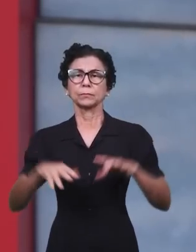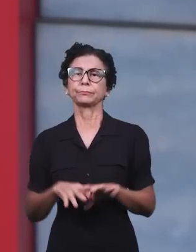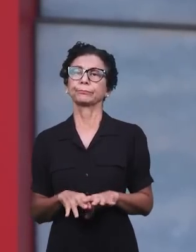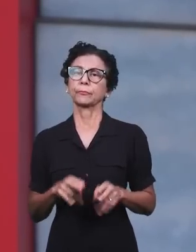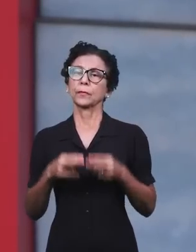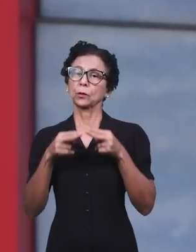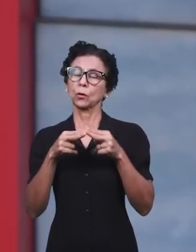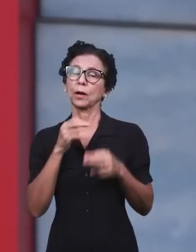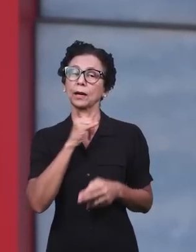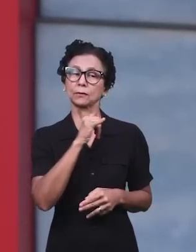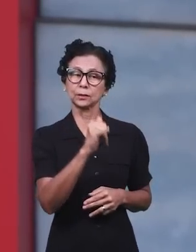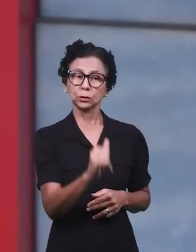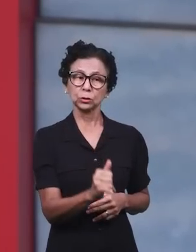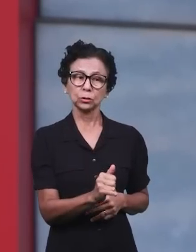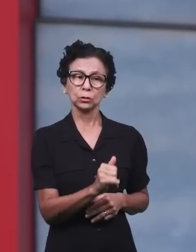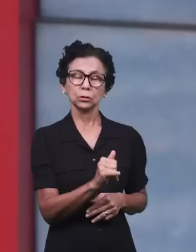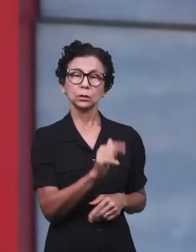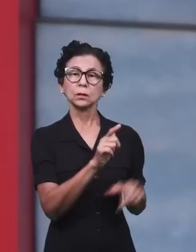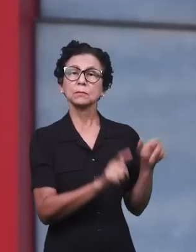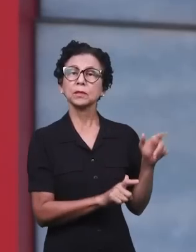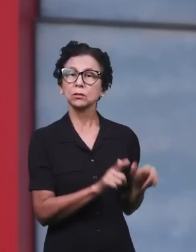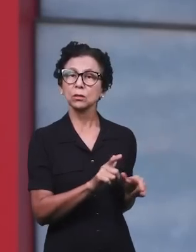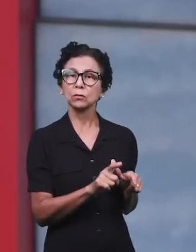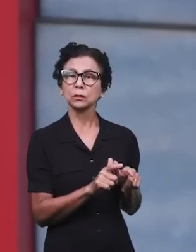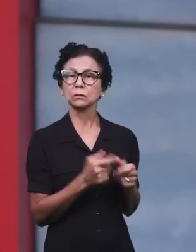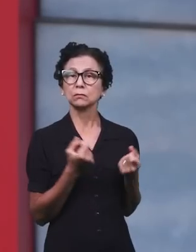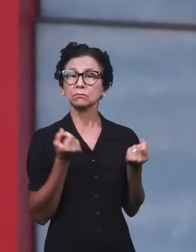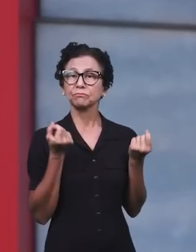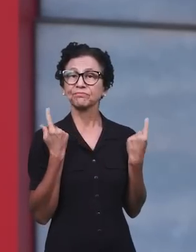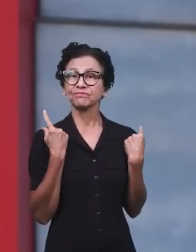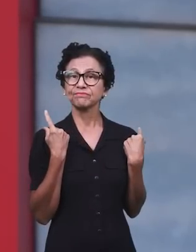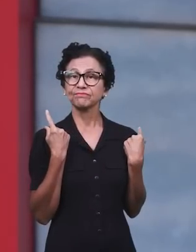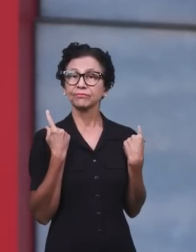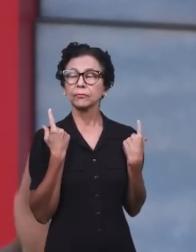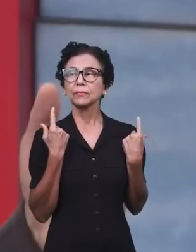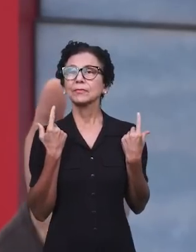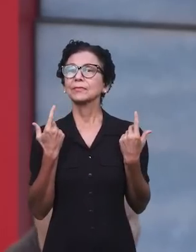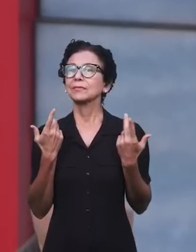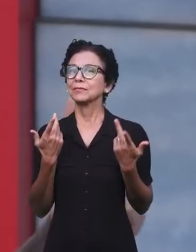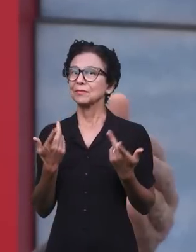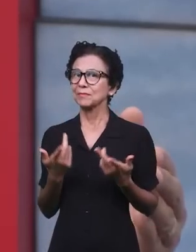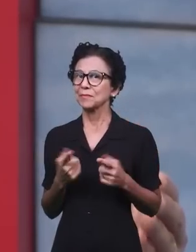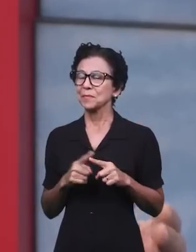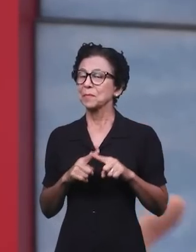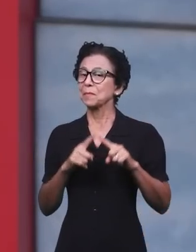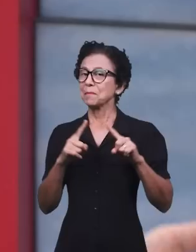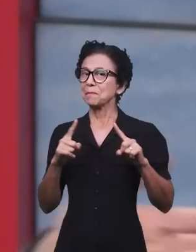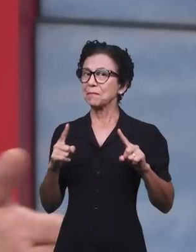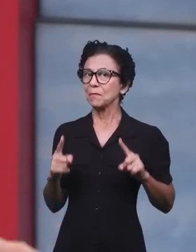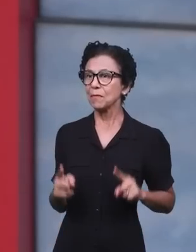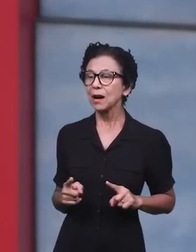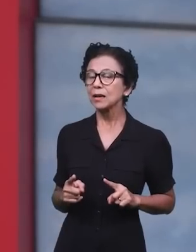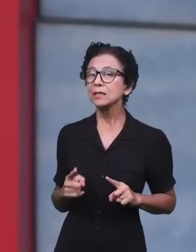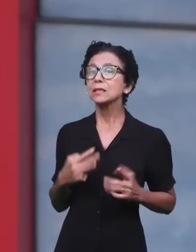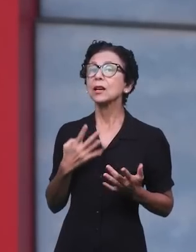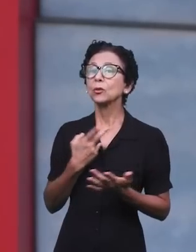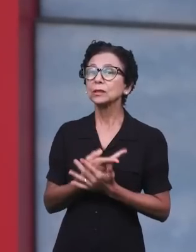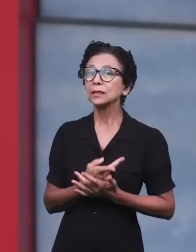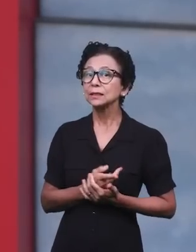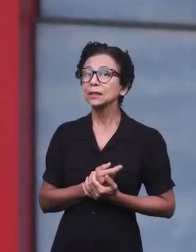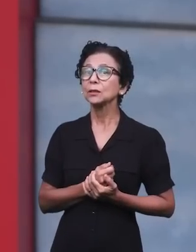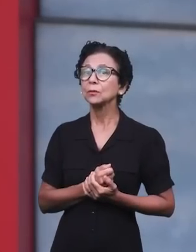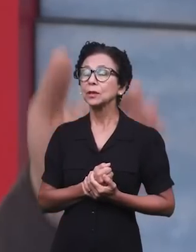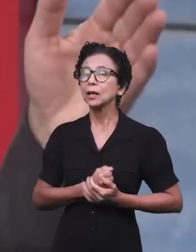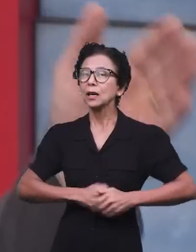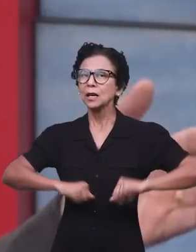dilúvio, todo mundo percebeu? Agora, o que aconteceu com aqueles que perceberam do dilúvio depois que a arca foi